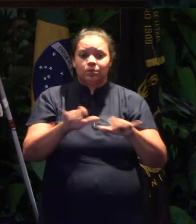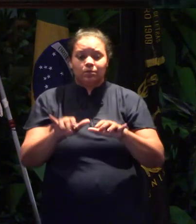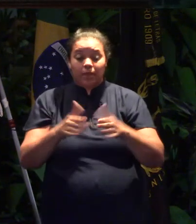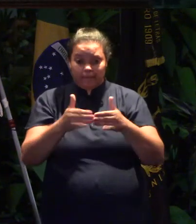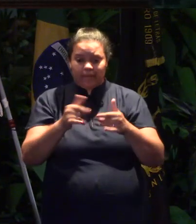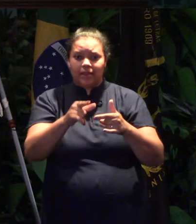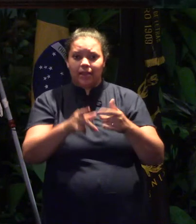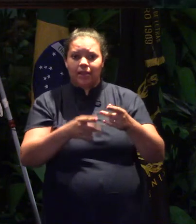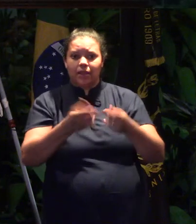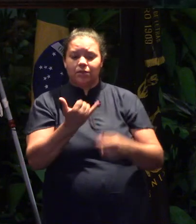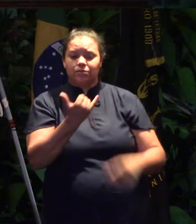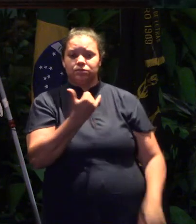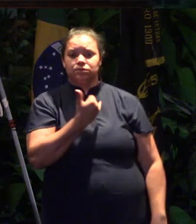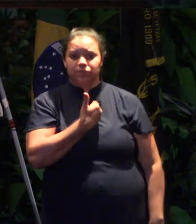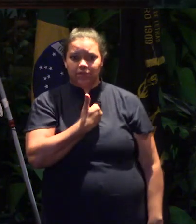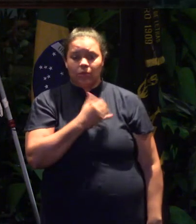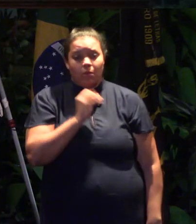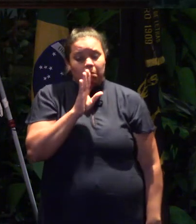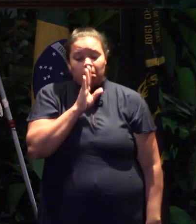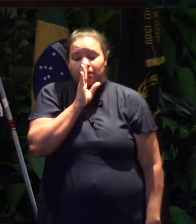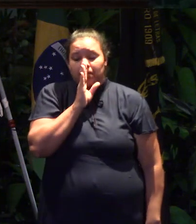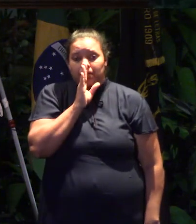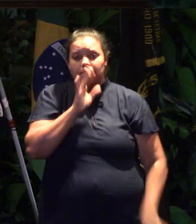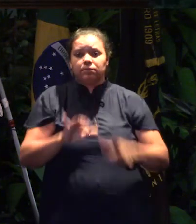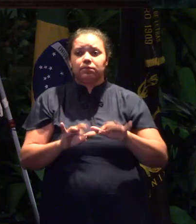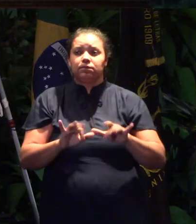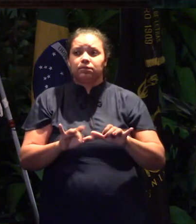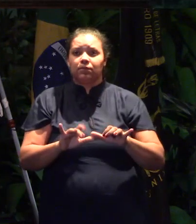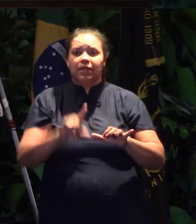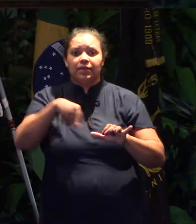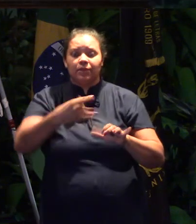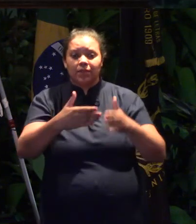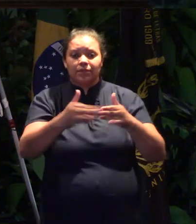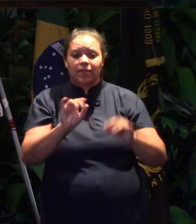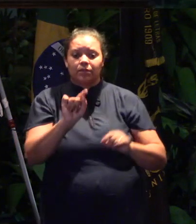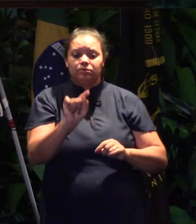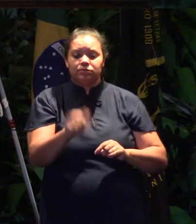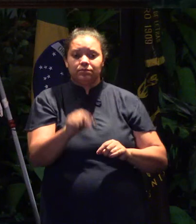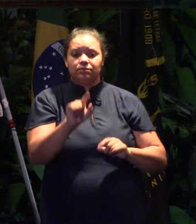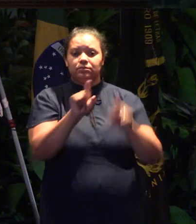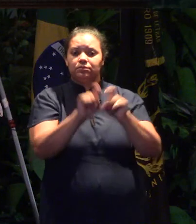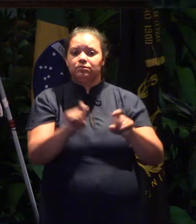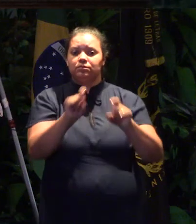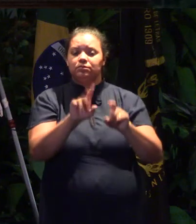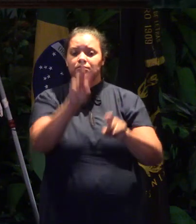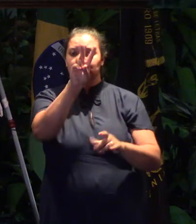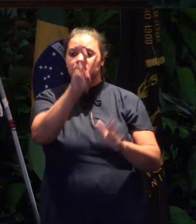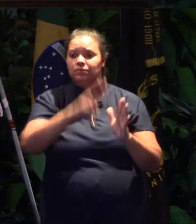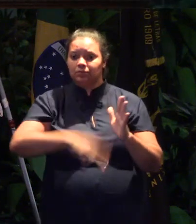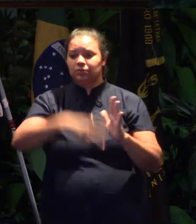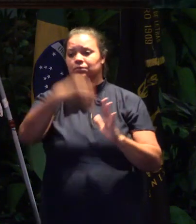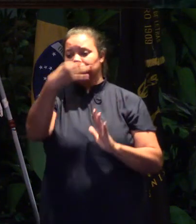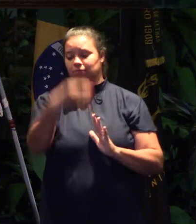para ele falar, ou se preferir digitar no silêncio e só depois pedir para ele ler para você, fica a seu critério. Né?